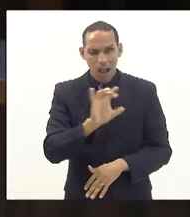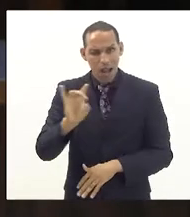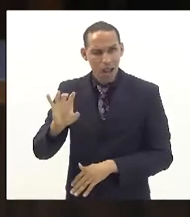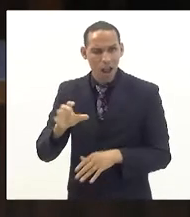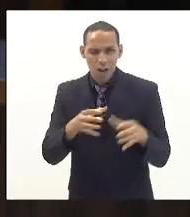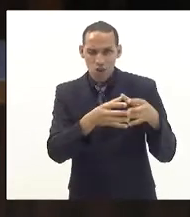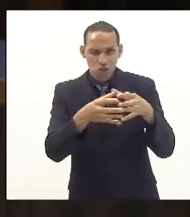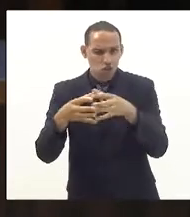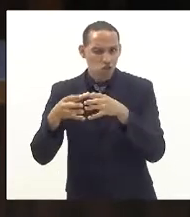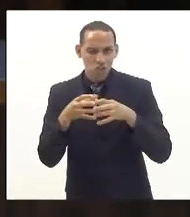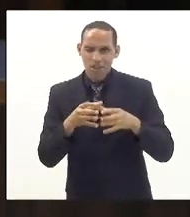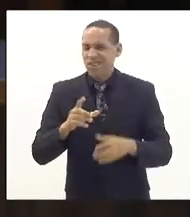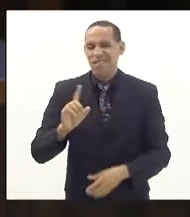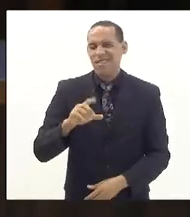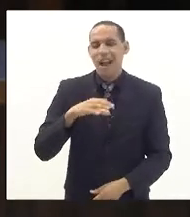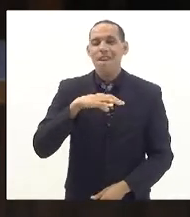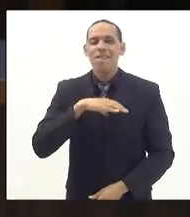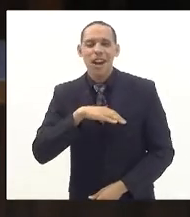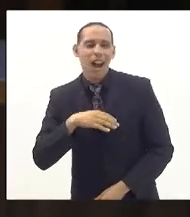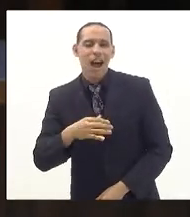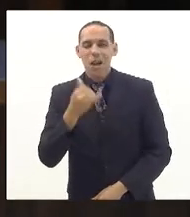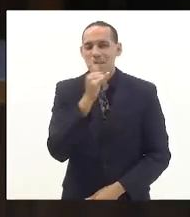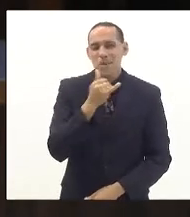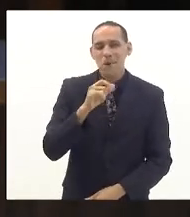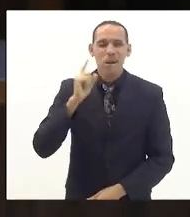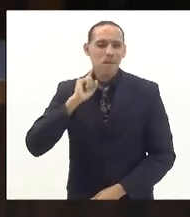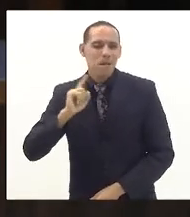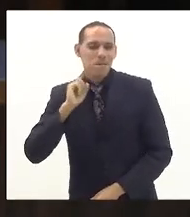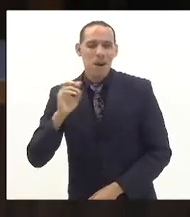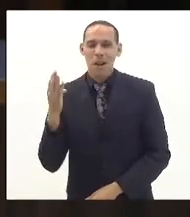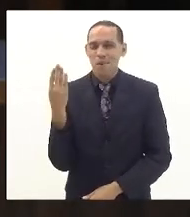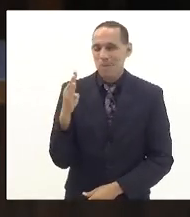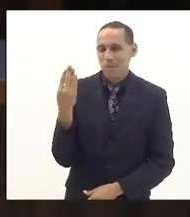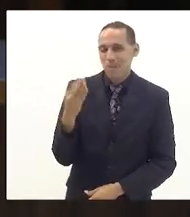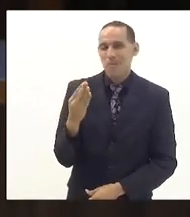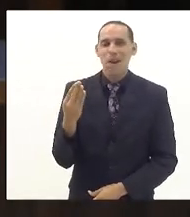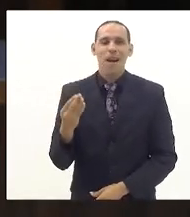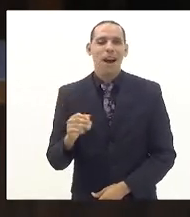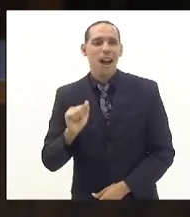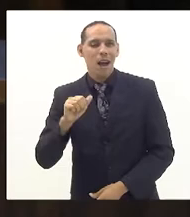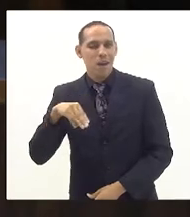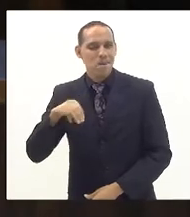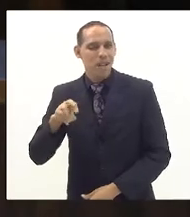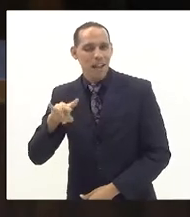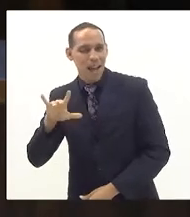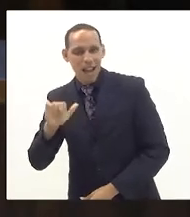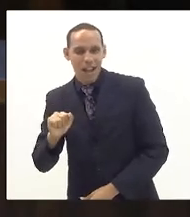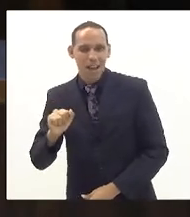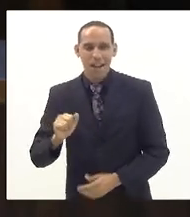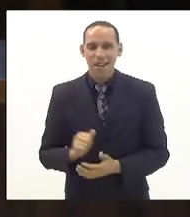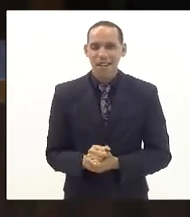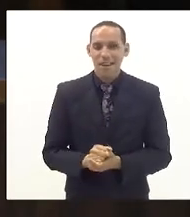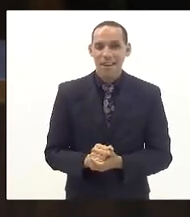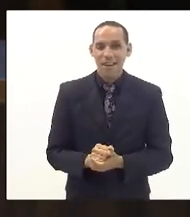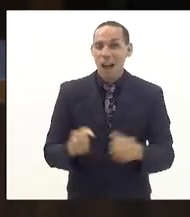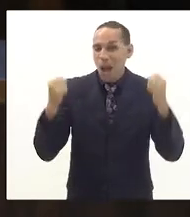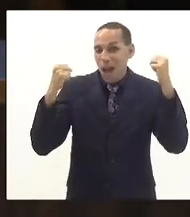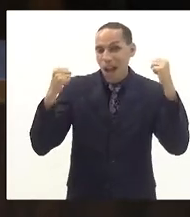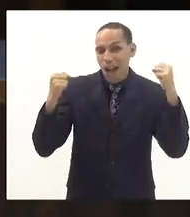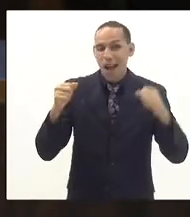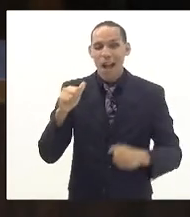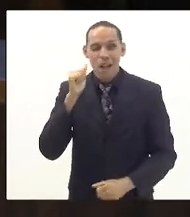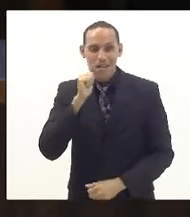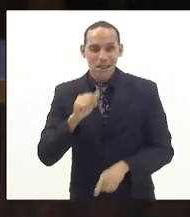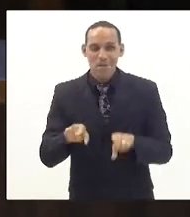presente. E aqui temos o Vasco, o Fluminense, o Flamengo, o Botafogo, o América, a torcida feminina